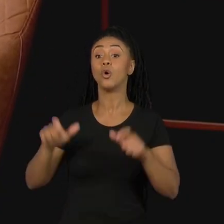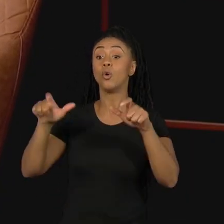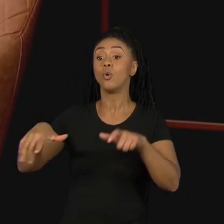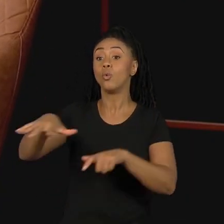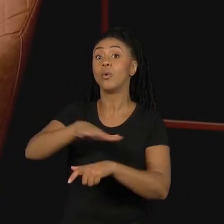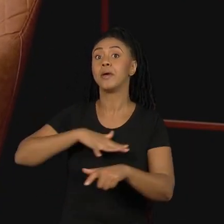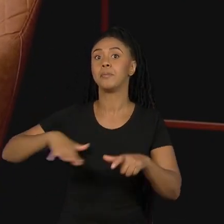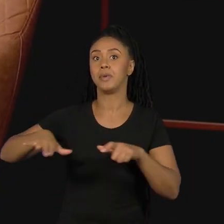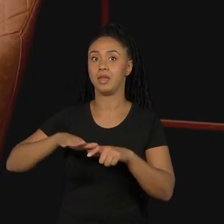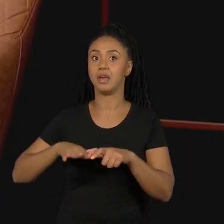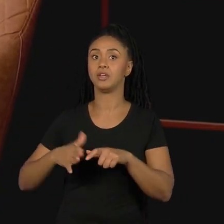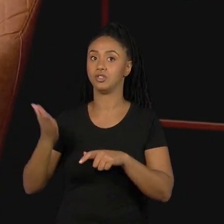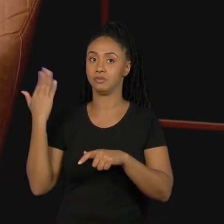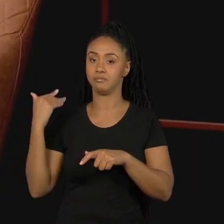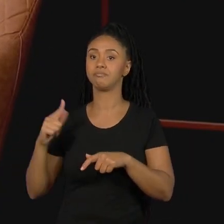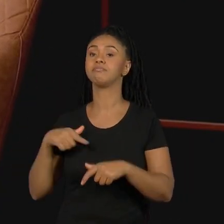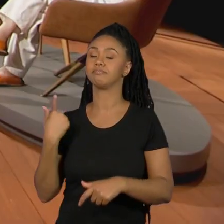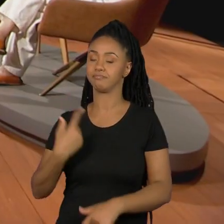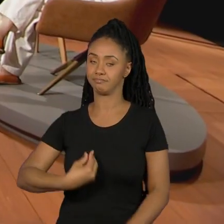misógino em que ela vivia.